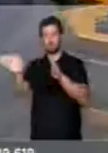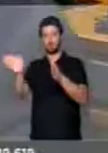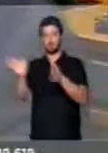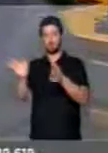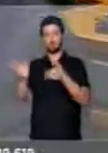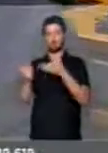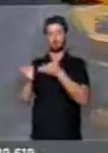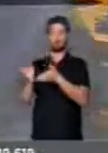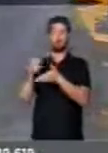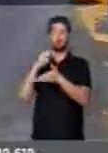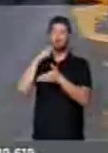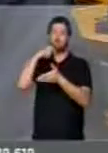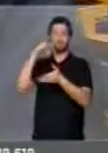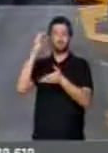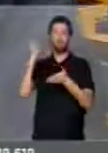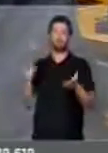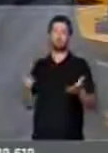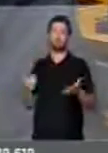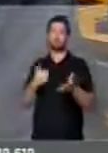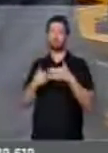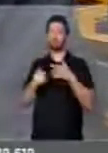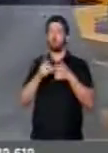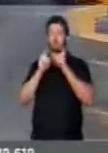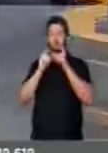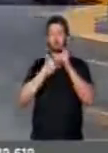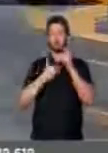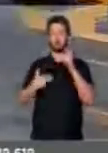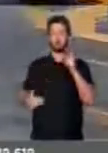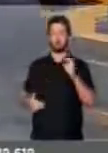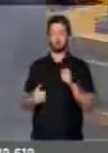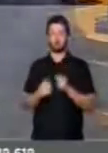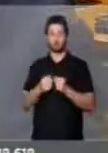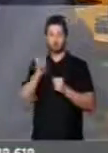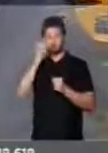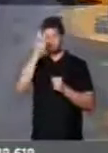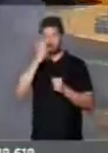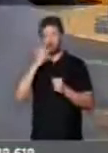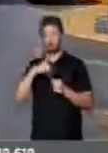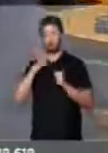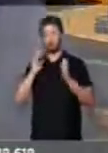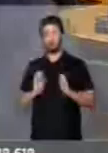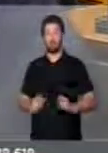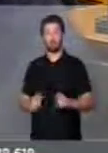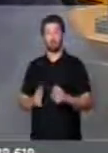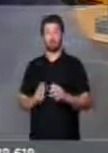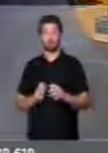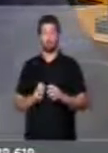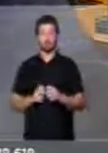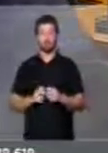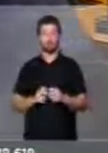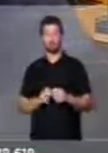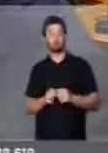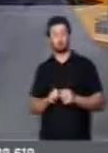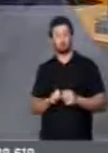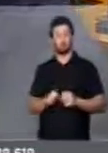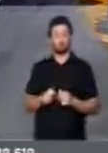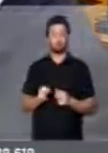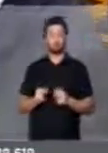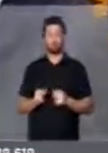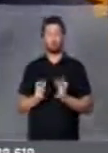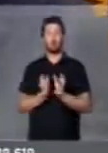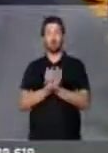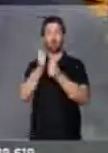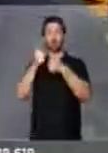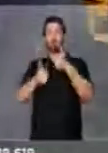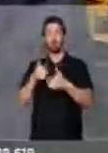ela envergonha qualquer gestor público minimamente sério. Minimamente sério. Não é? Copa do